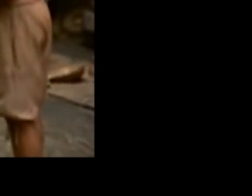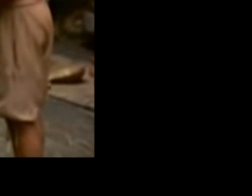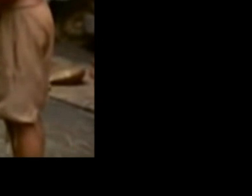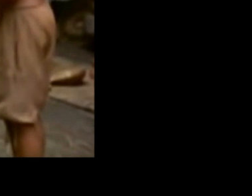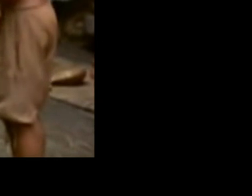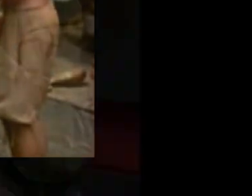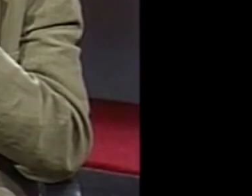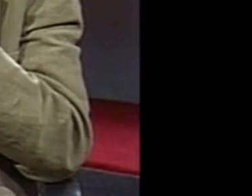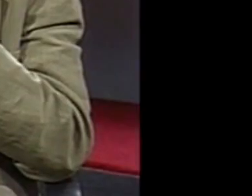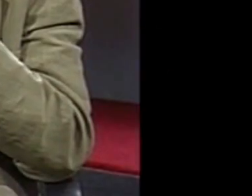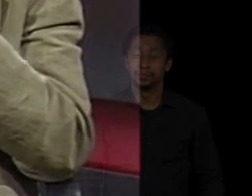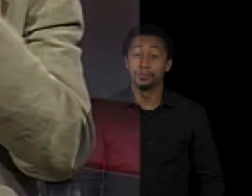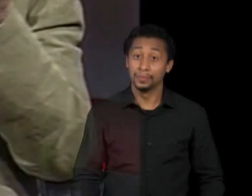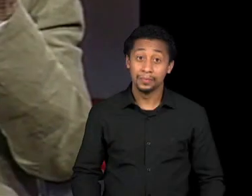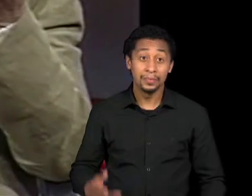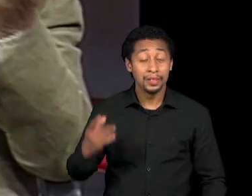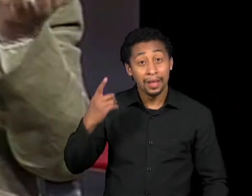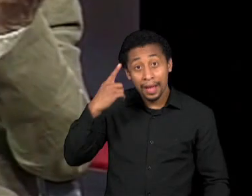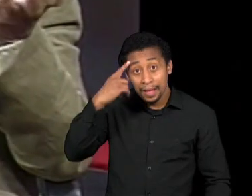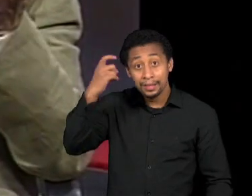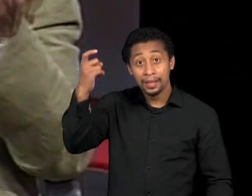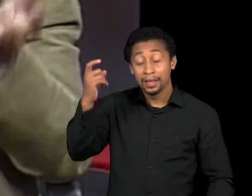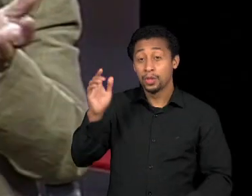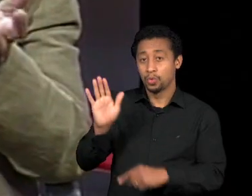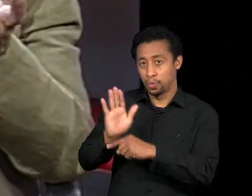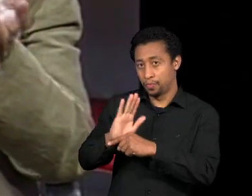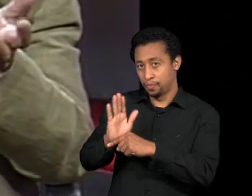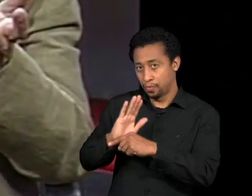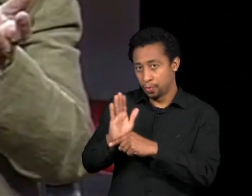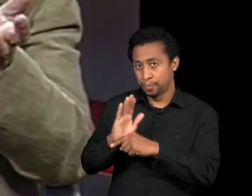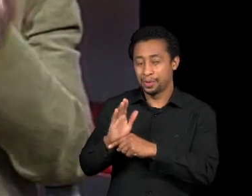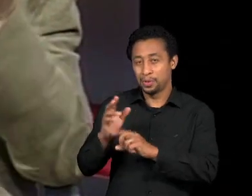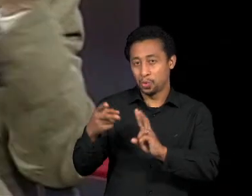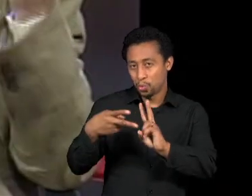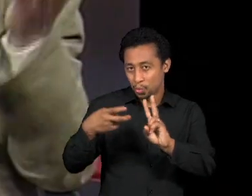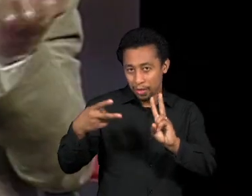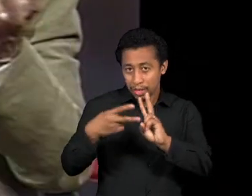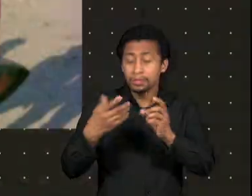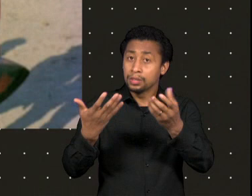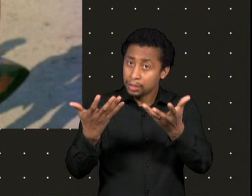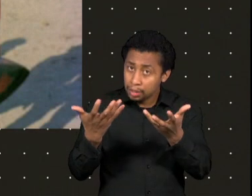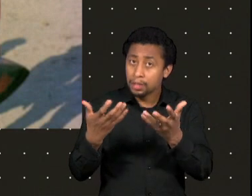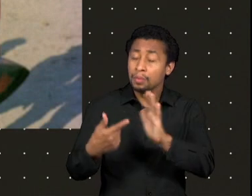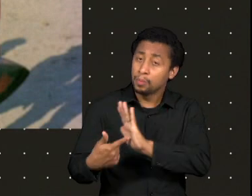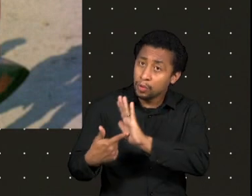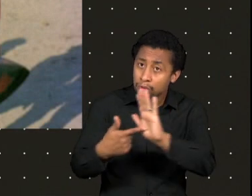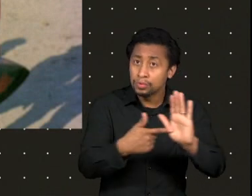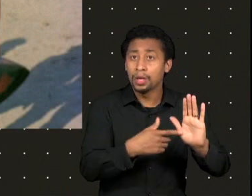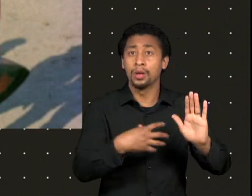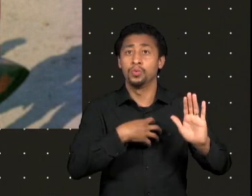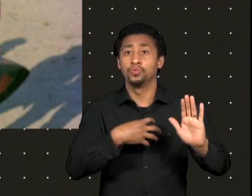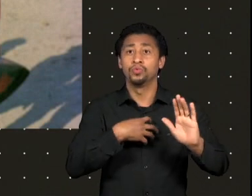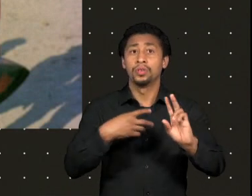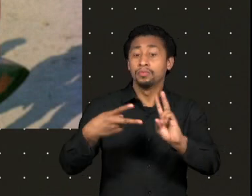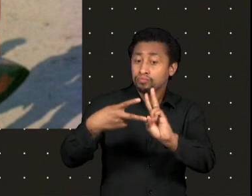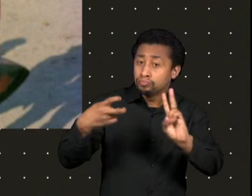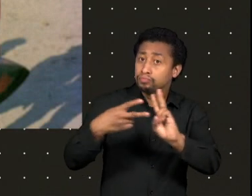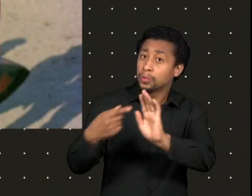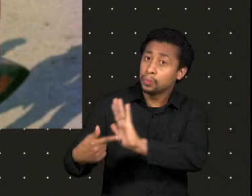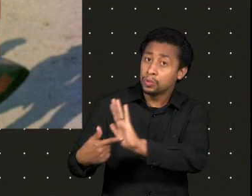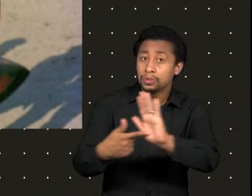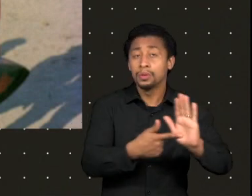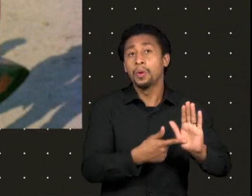A ideia daquele filme é criar uma colônia de nudismo. É botar as pessoas. A produção básica era aquela dentro